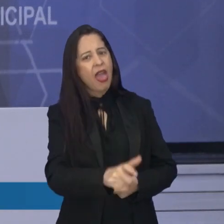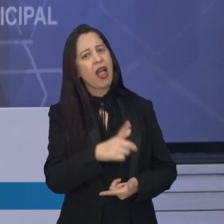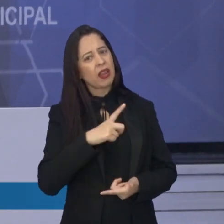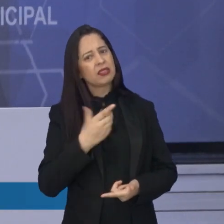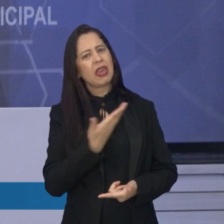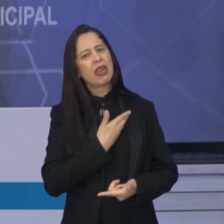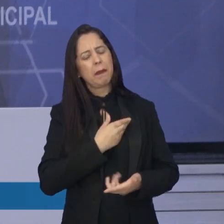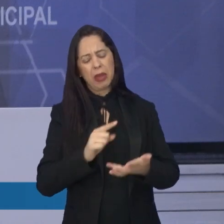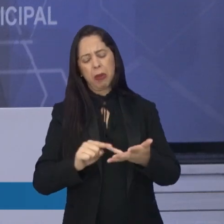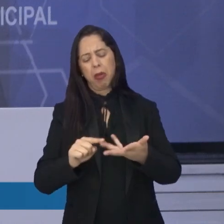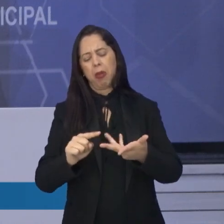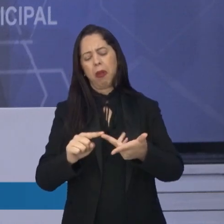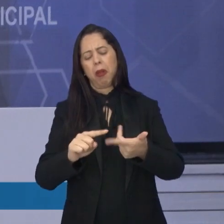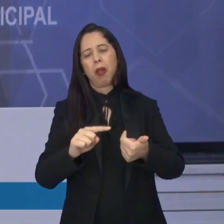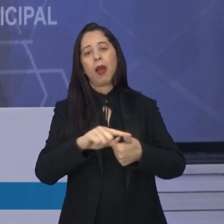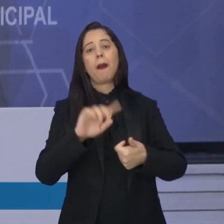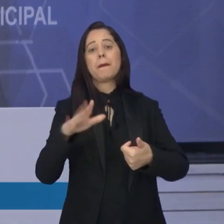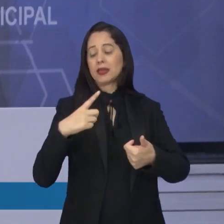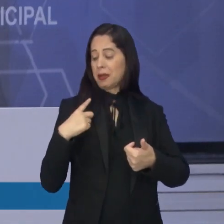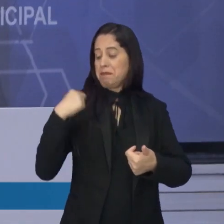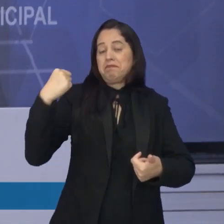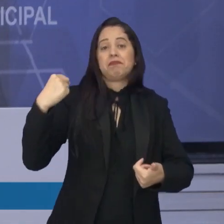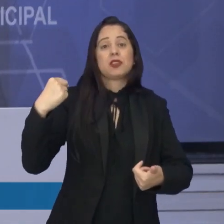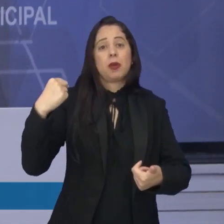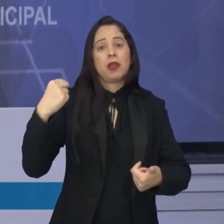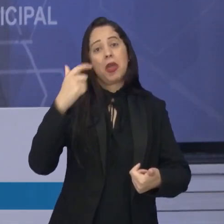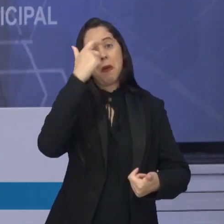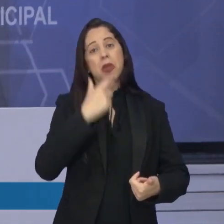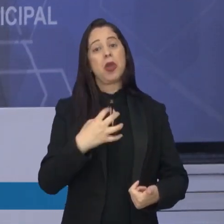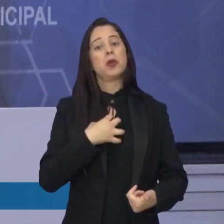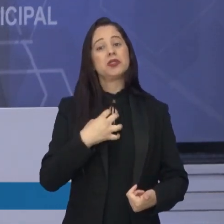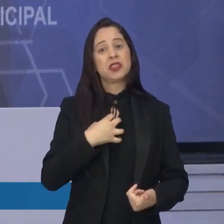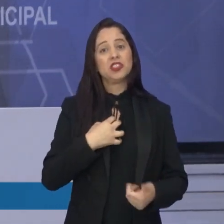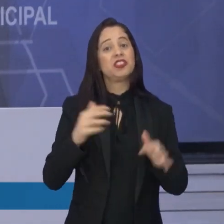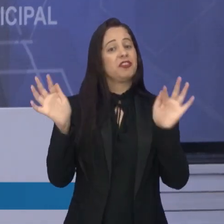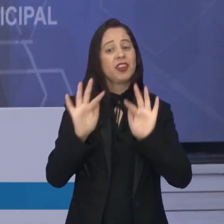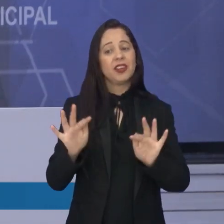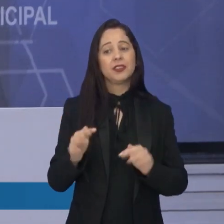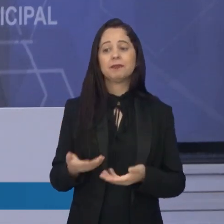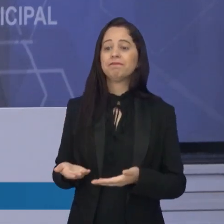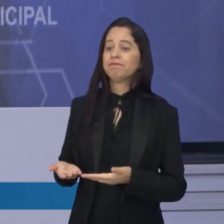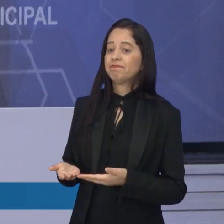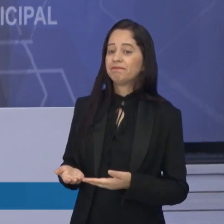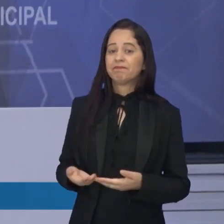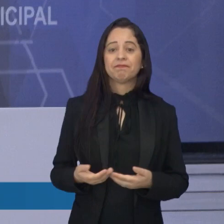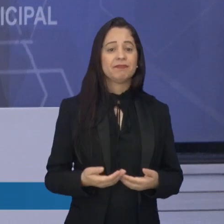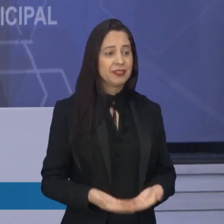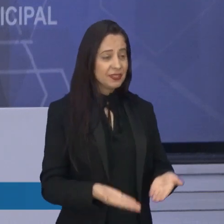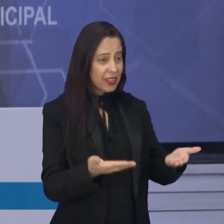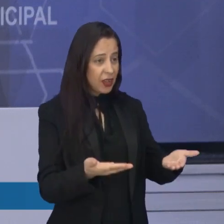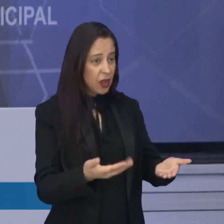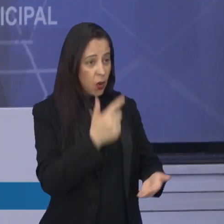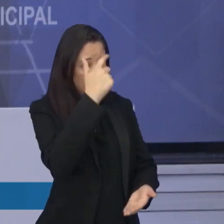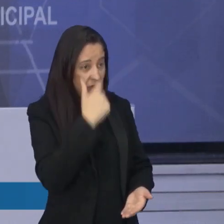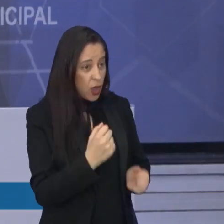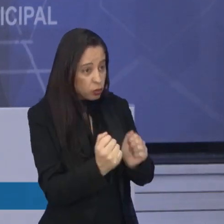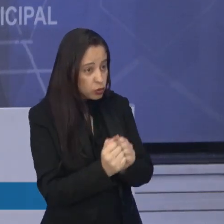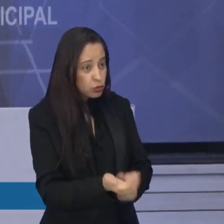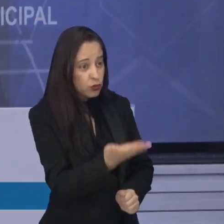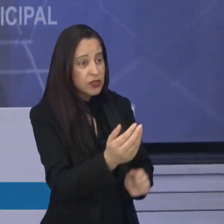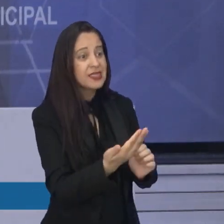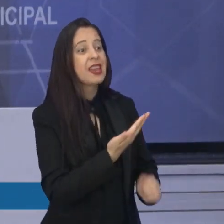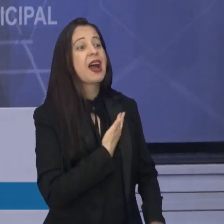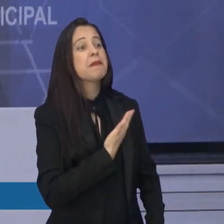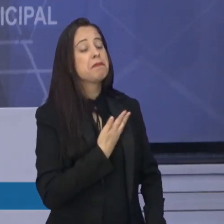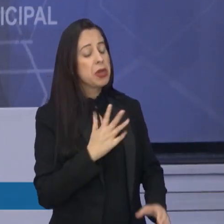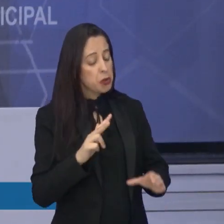escolha me deixou honrado. Então, eu digo, Fernanda, estou aqui não só como seu amigo,